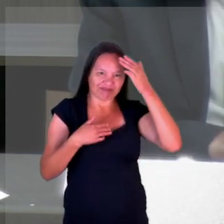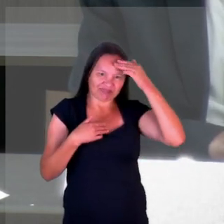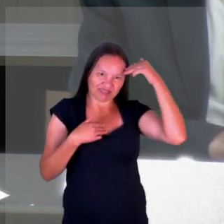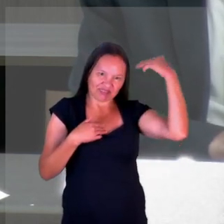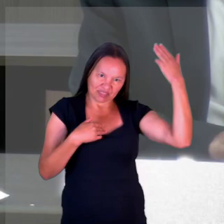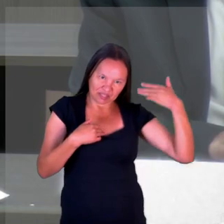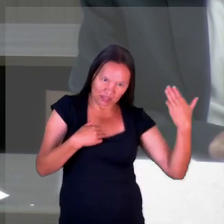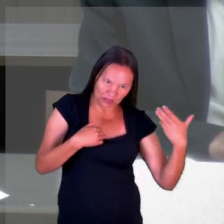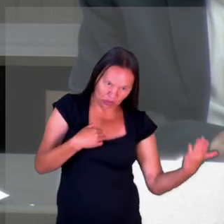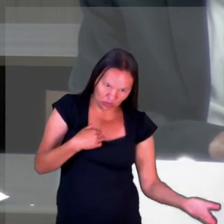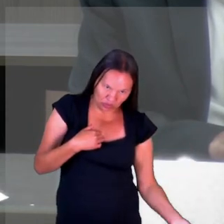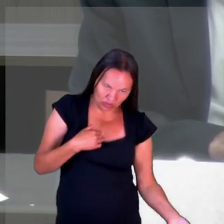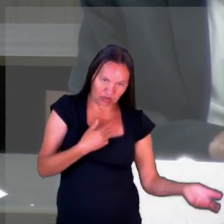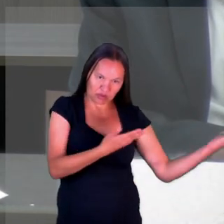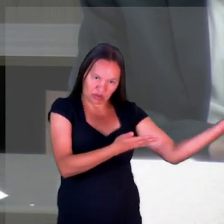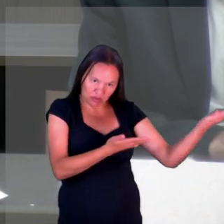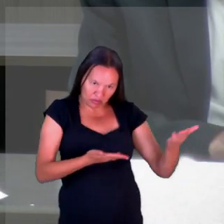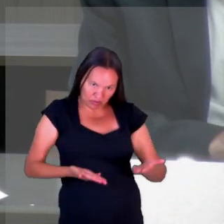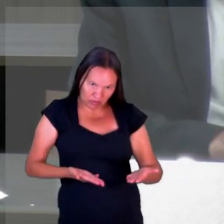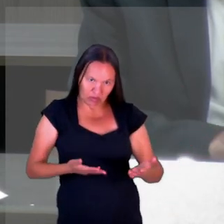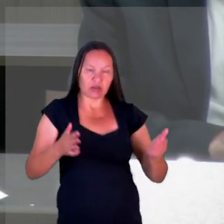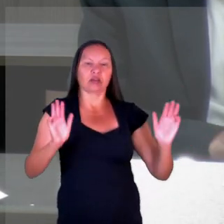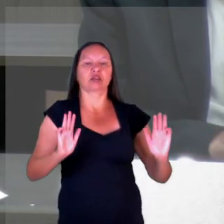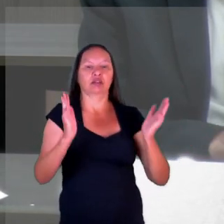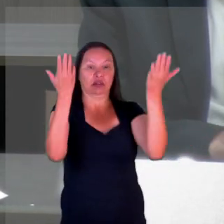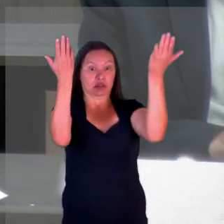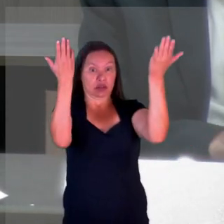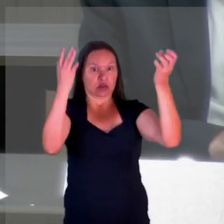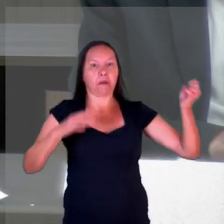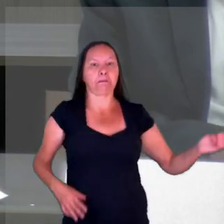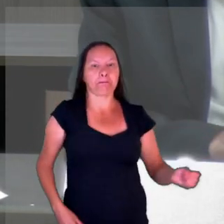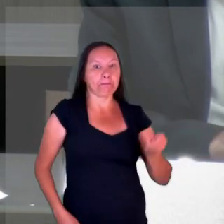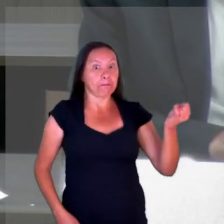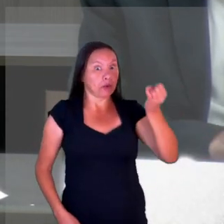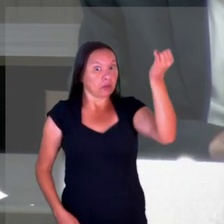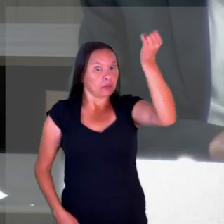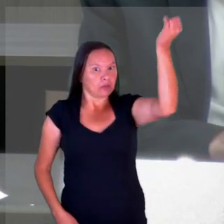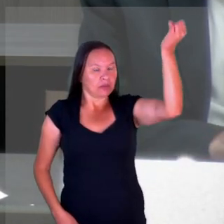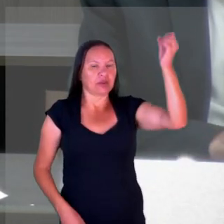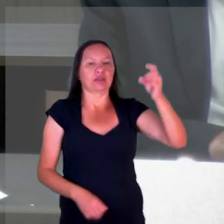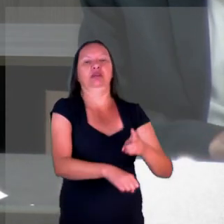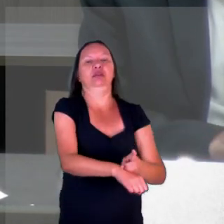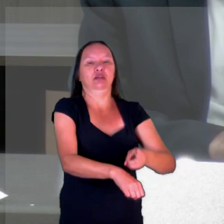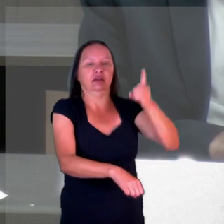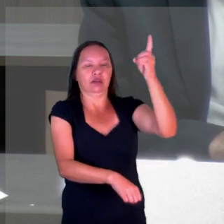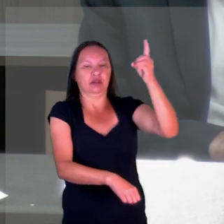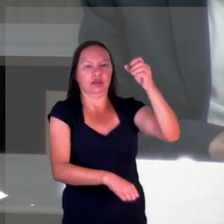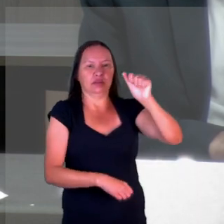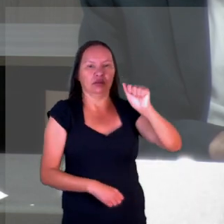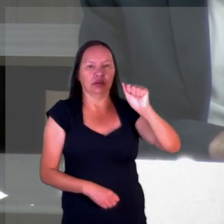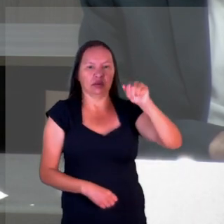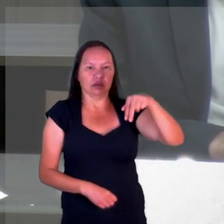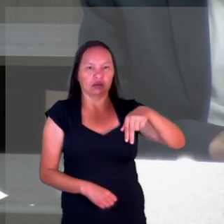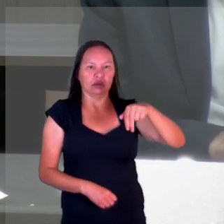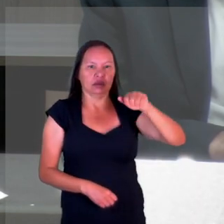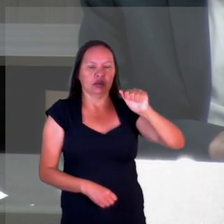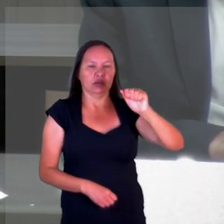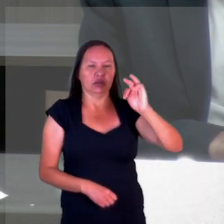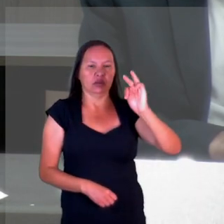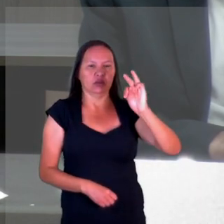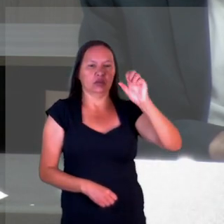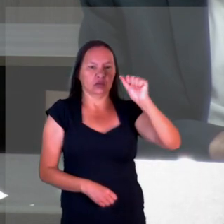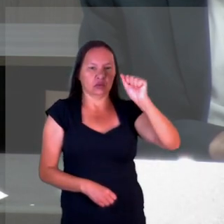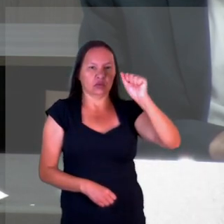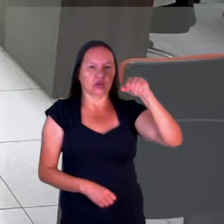presença aqui nesse evento tão importante Dr Antônio Pereira Duarte procurador-geral de